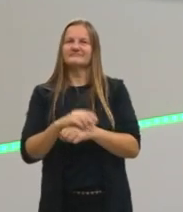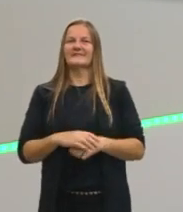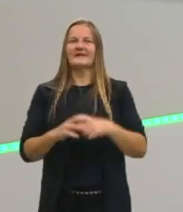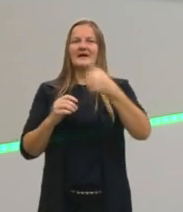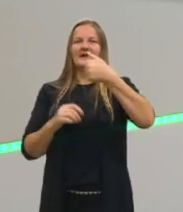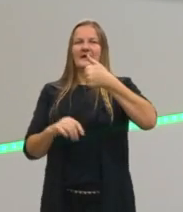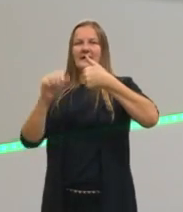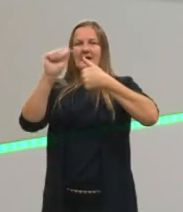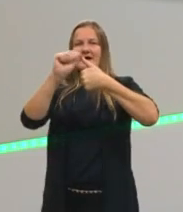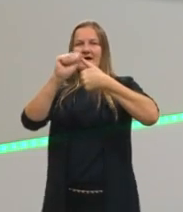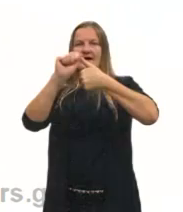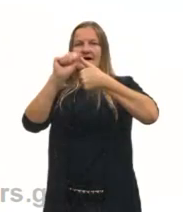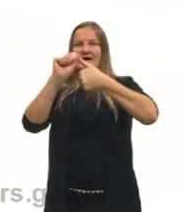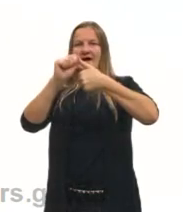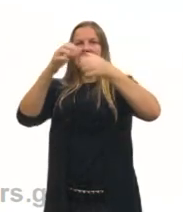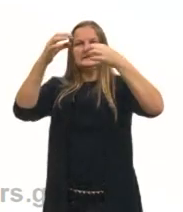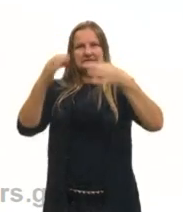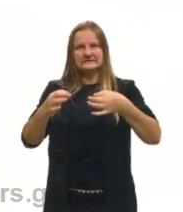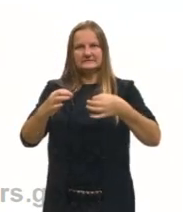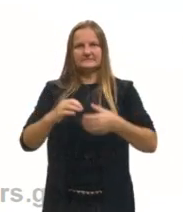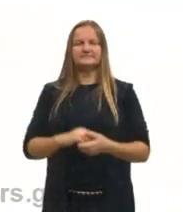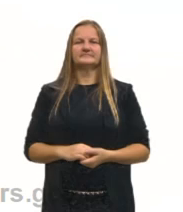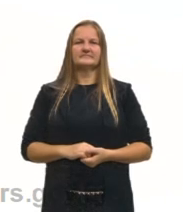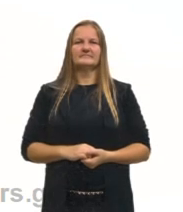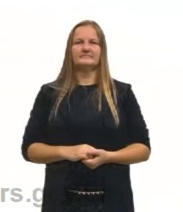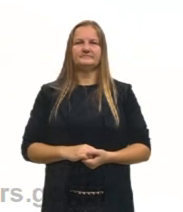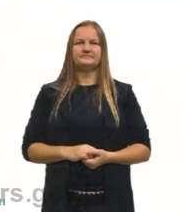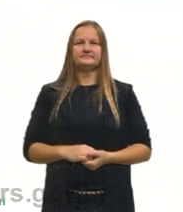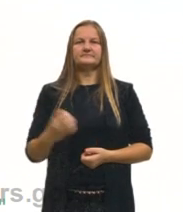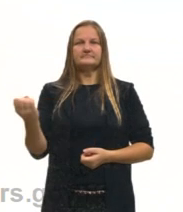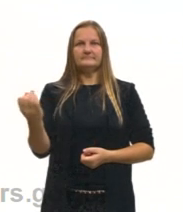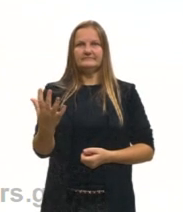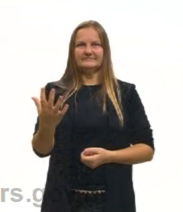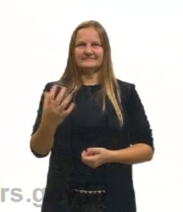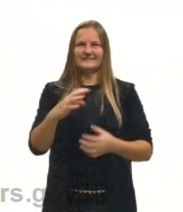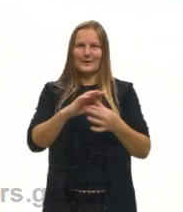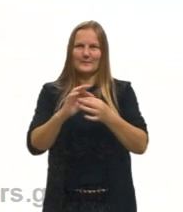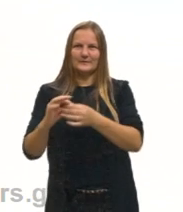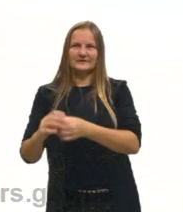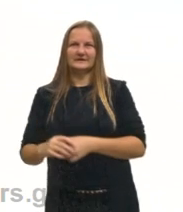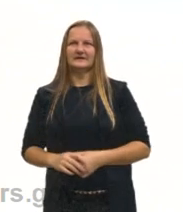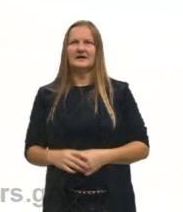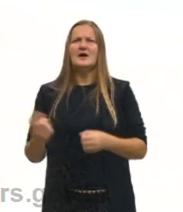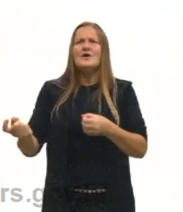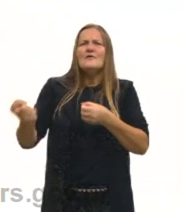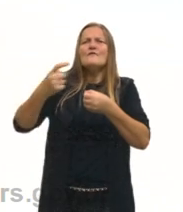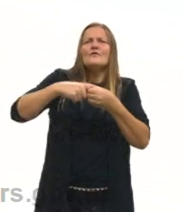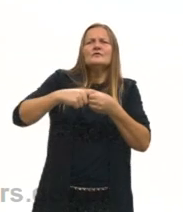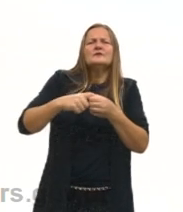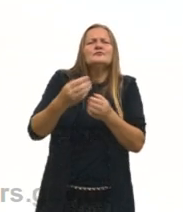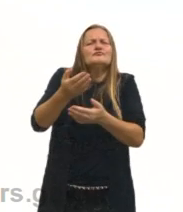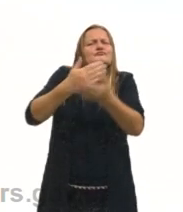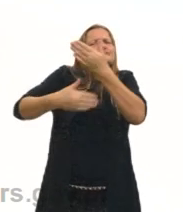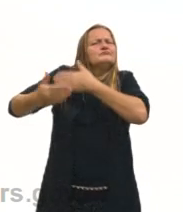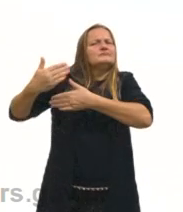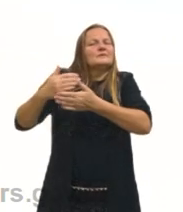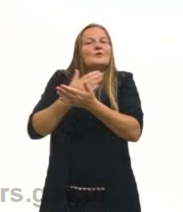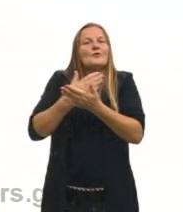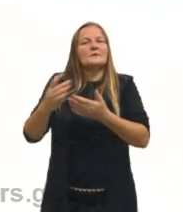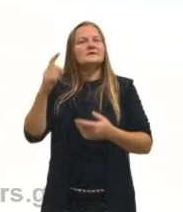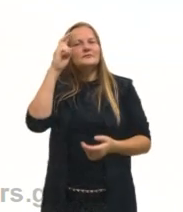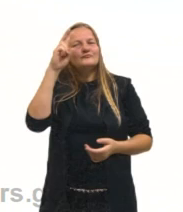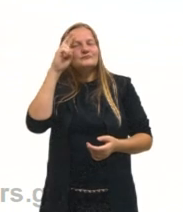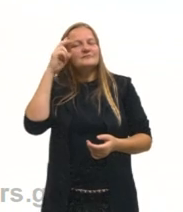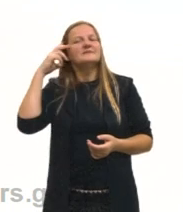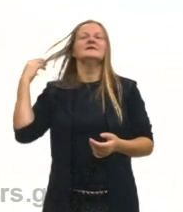alternativa a é a afirmação correta da nossa tabela periódica moderna então voltando para questão inicial Tá